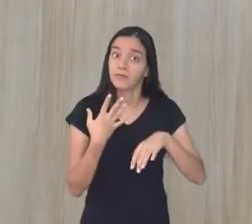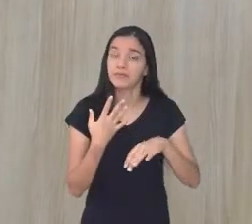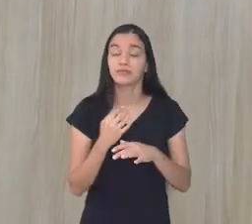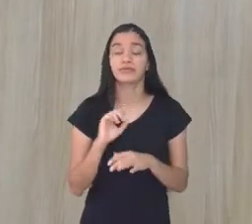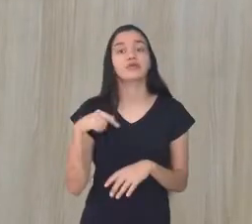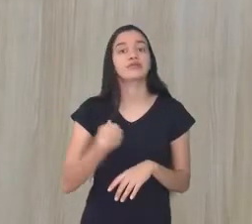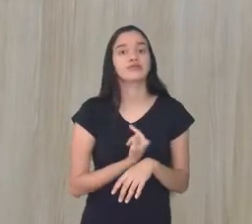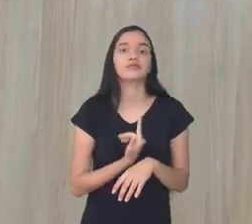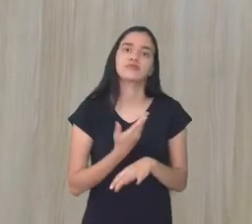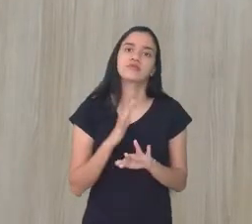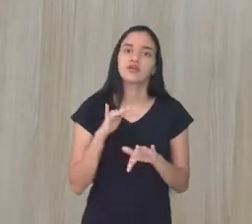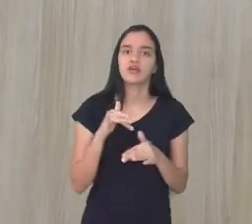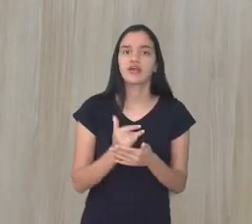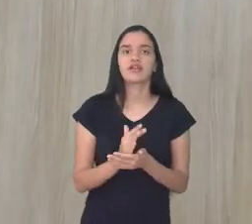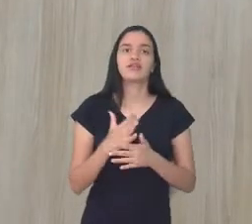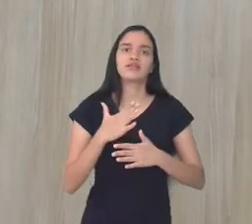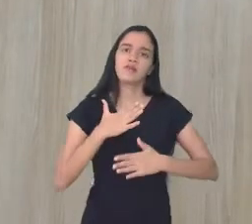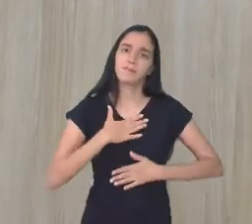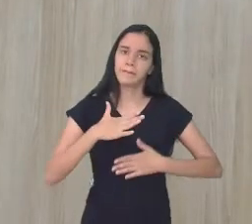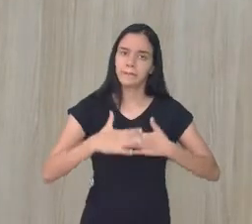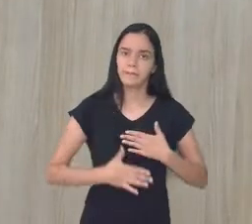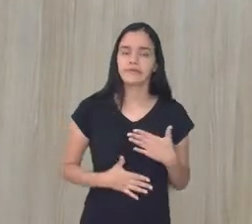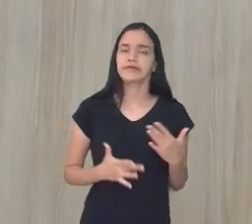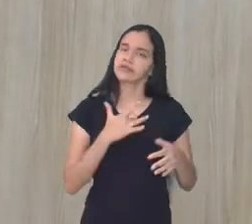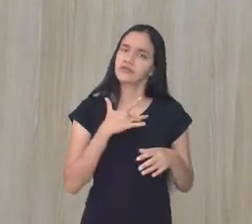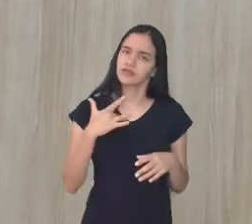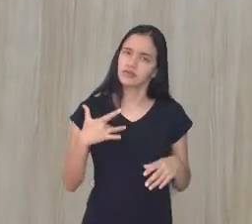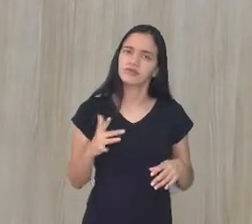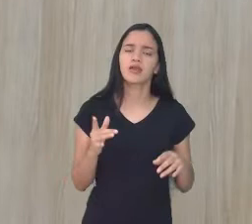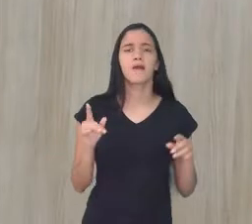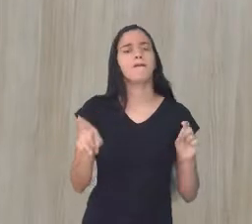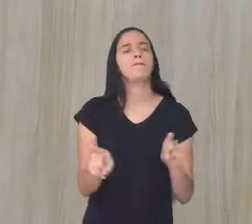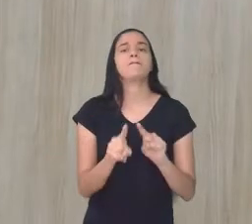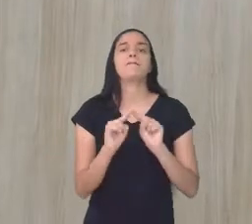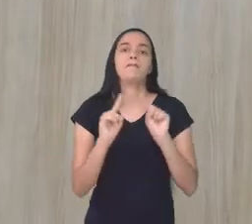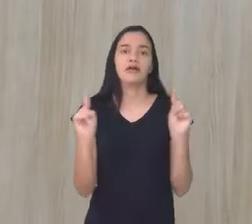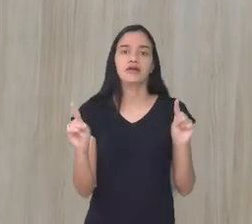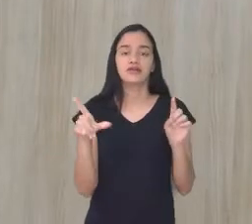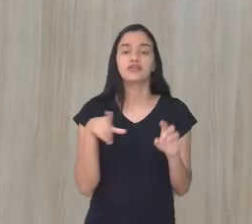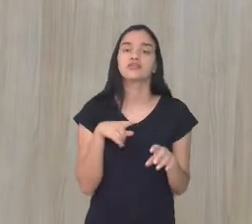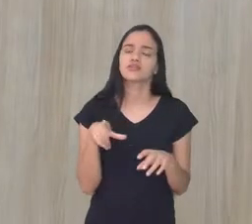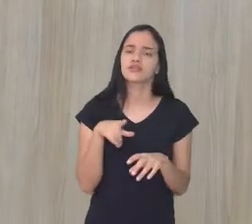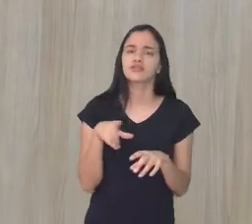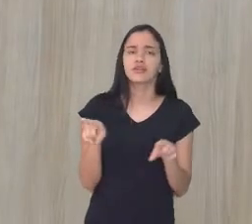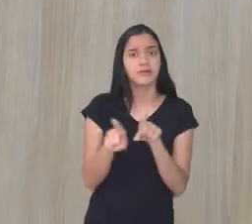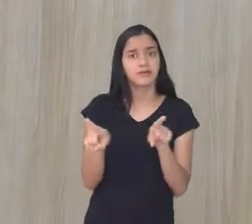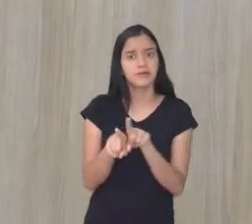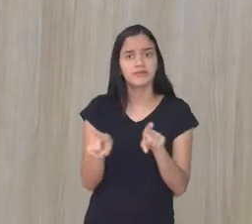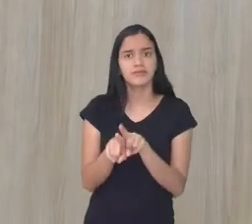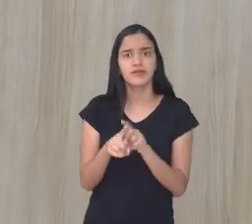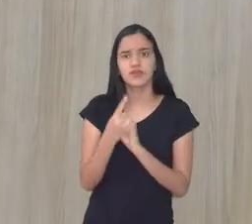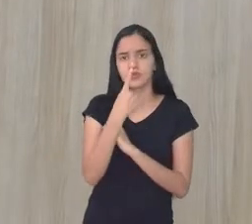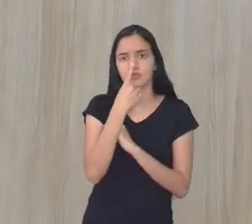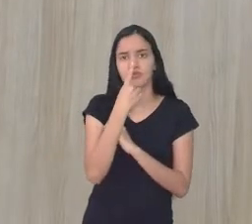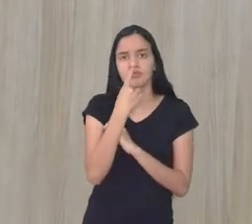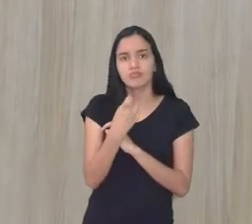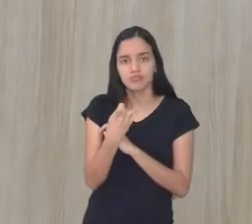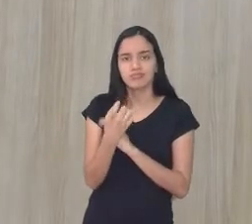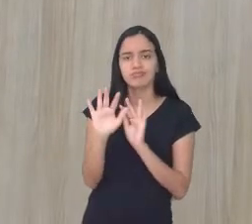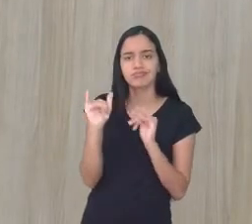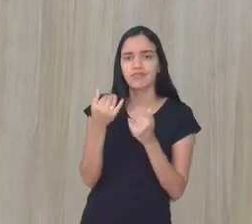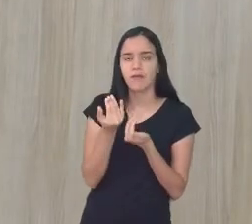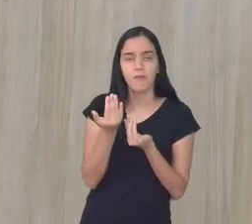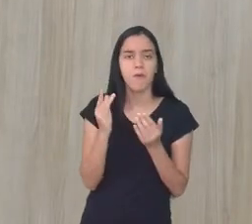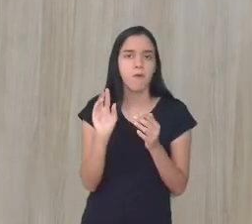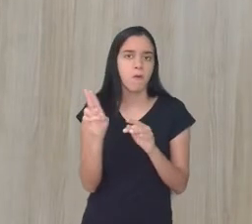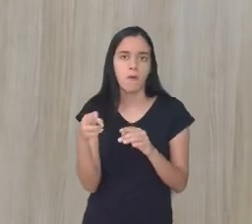só dizer que a gente está bem conosco mesmo, mas a gente está proporcionando um odor desagradável, um cheiro agradável para a nossa